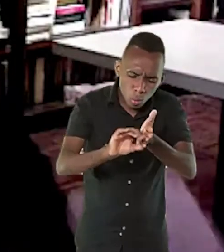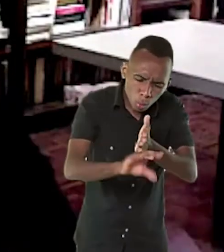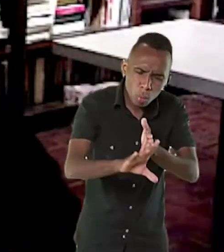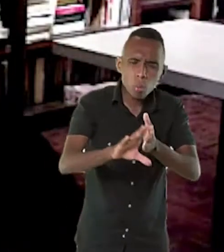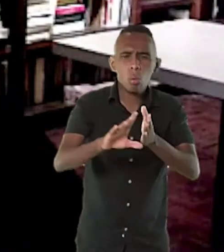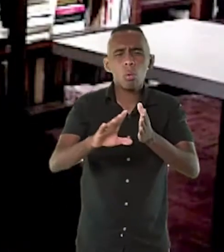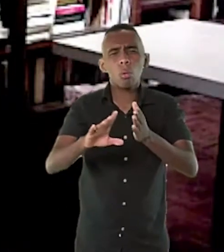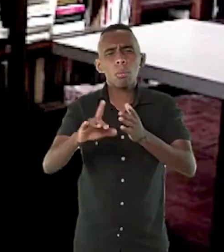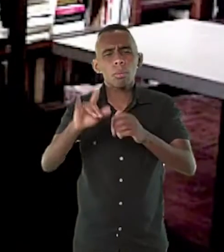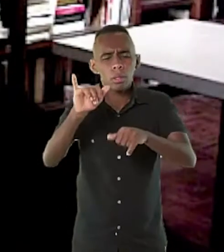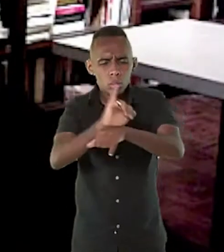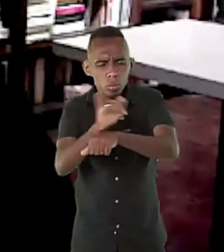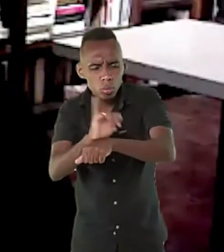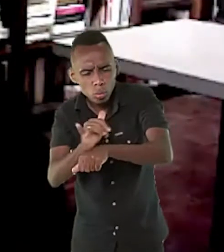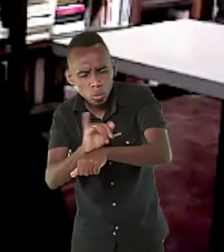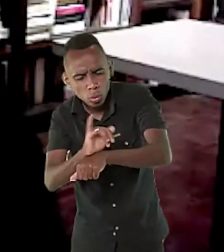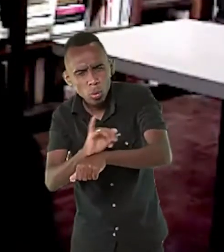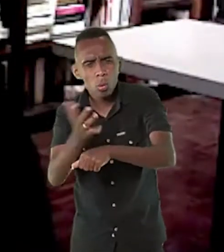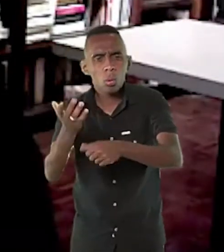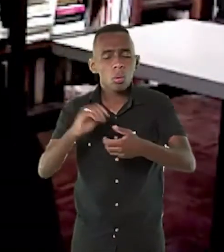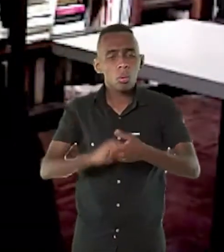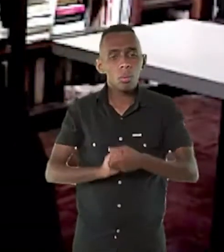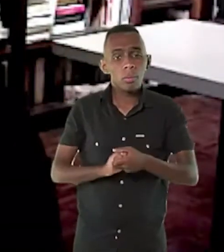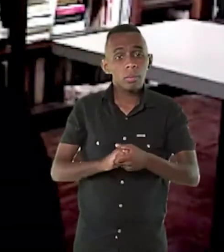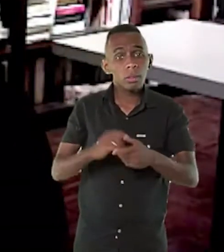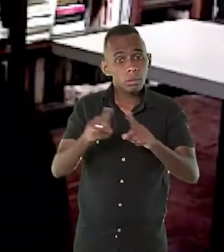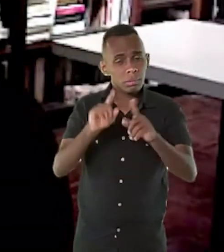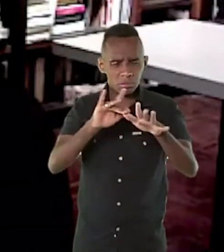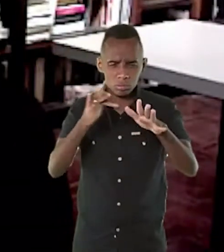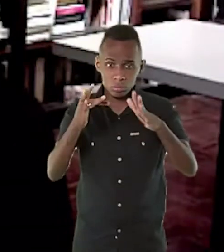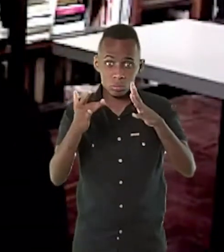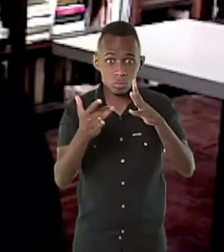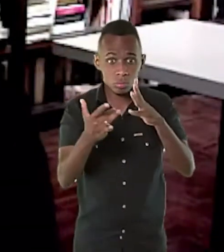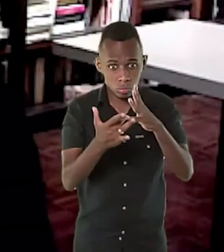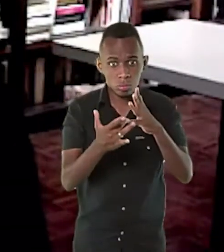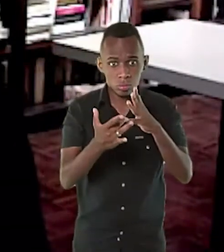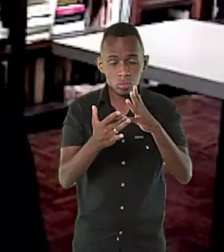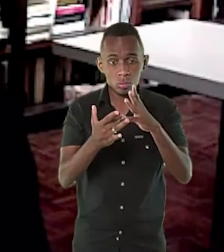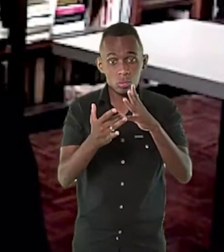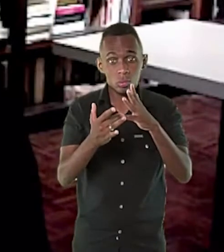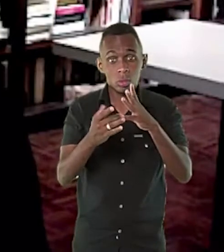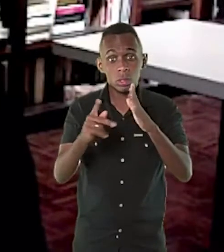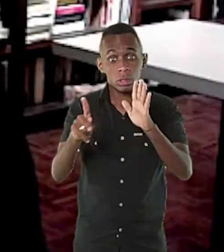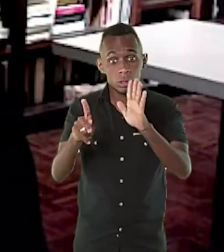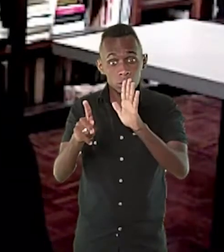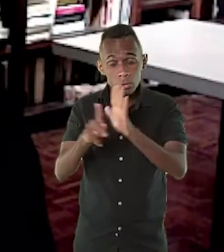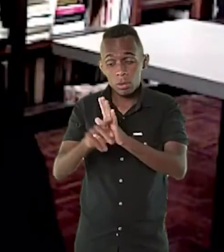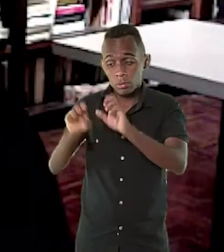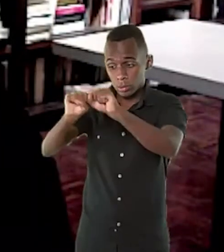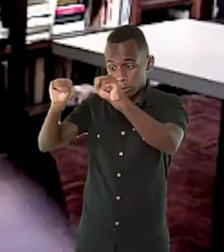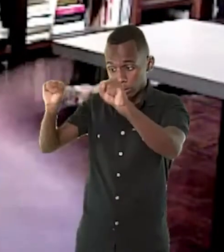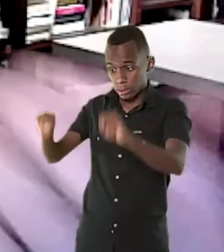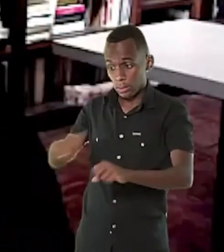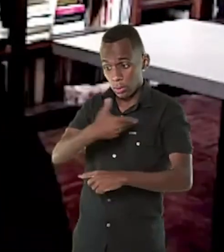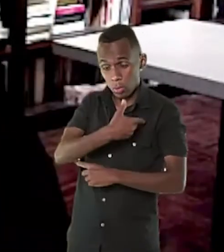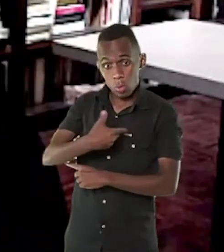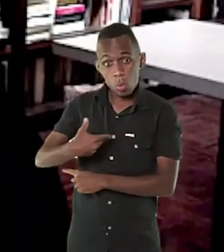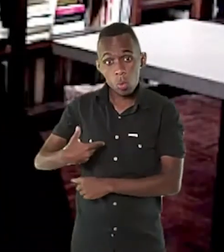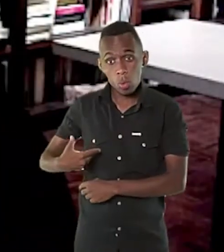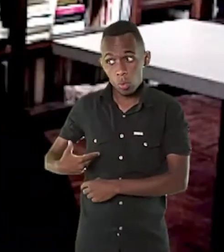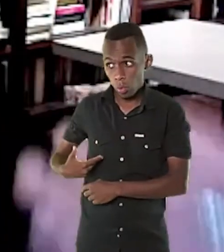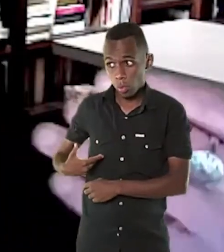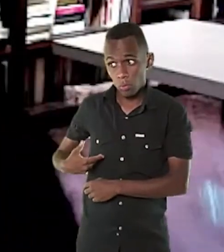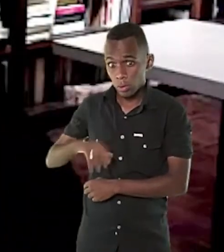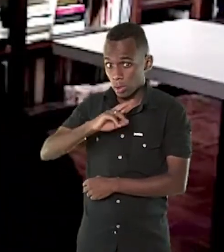aqui no YouTube, e nos bancos de dados públicos, que não são de